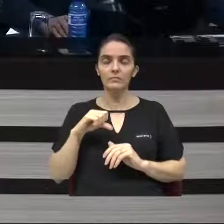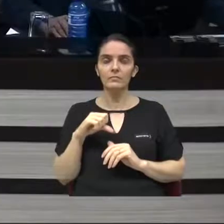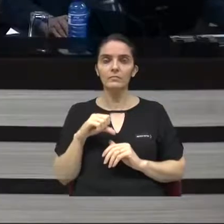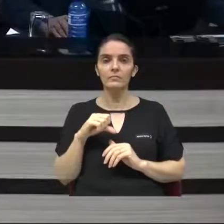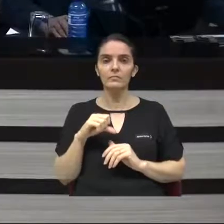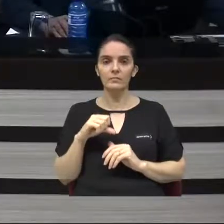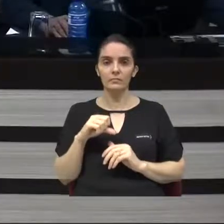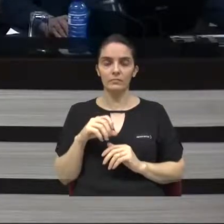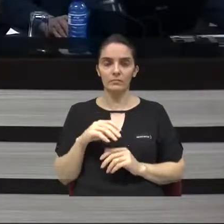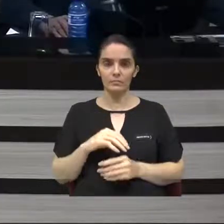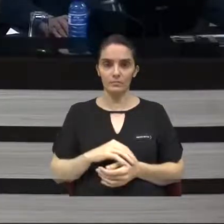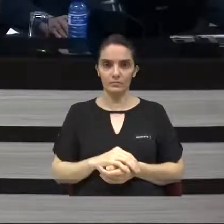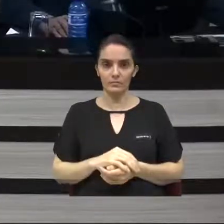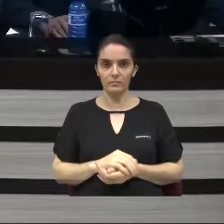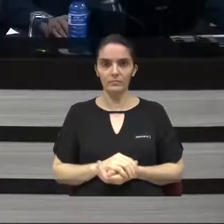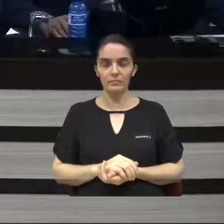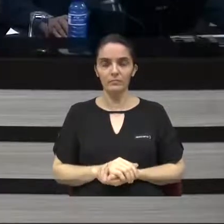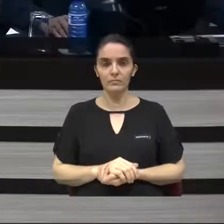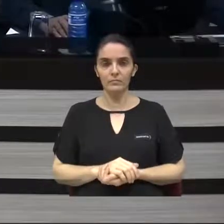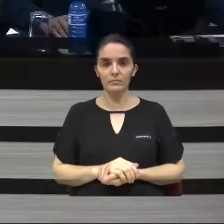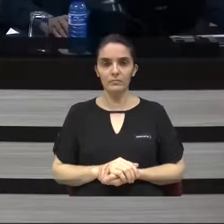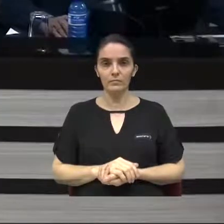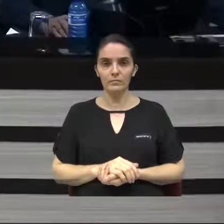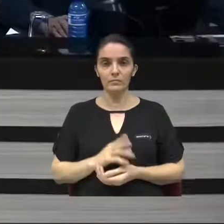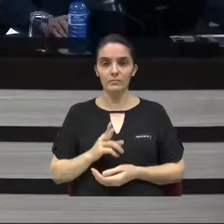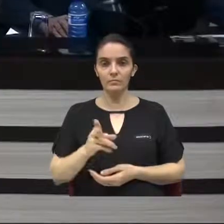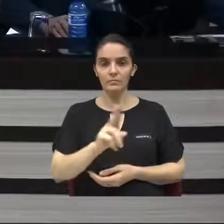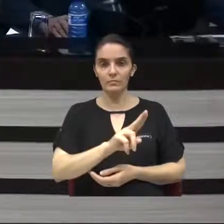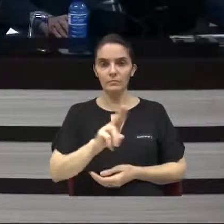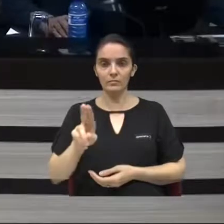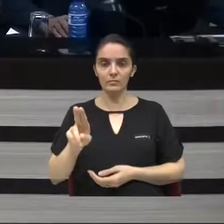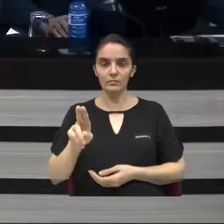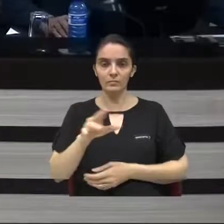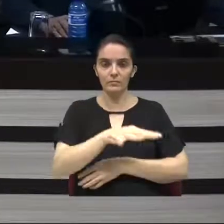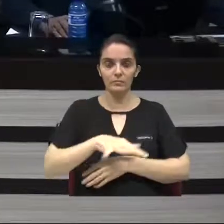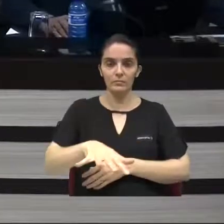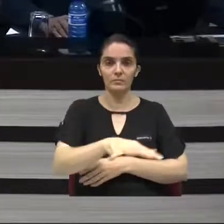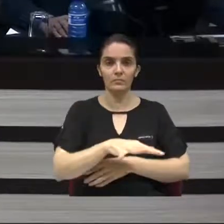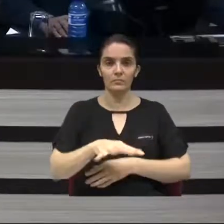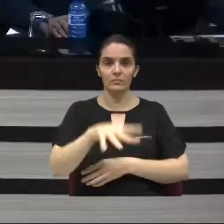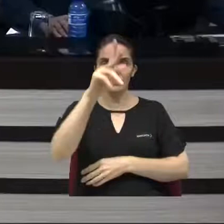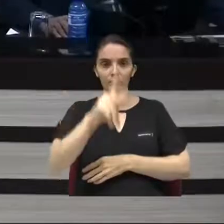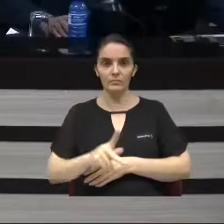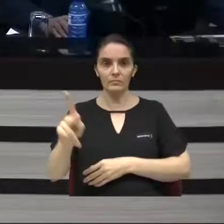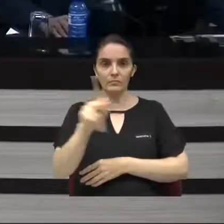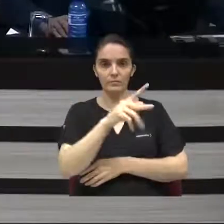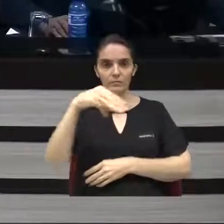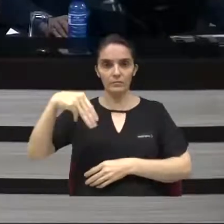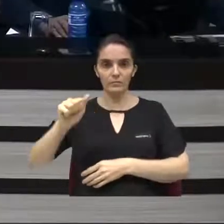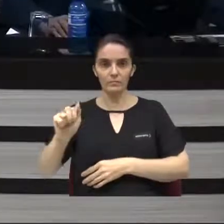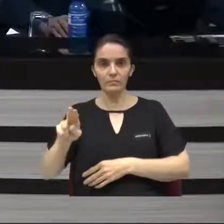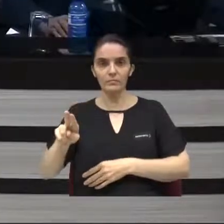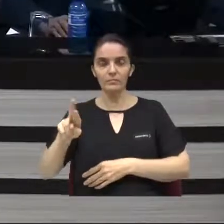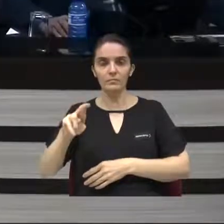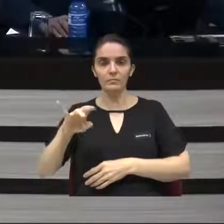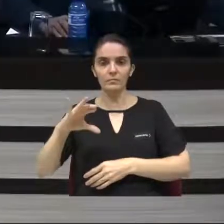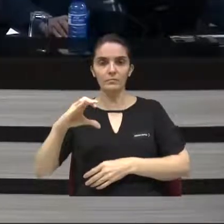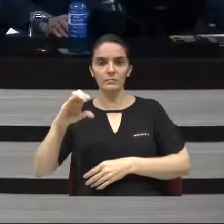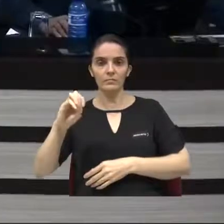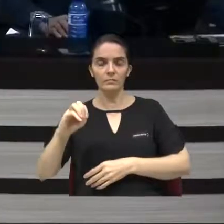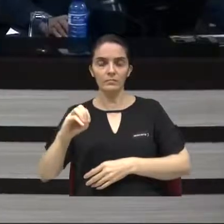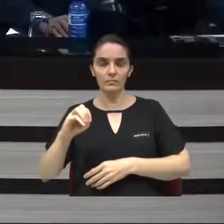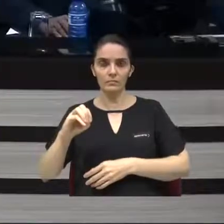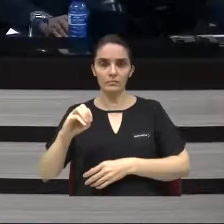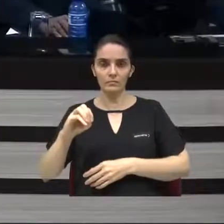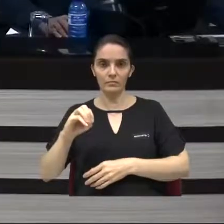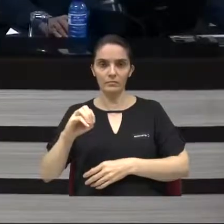23/2019, que fica perpetuado o nome de Praça Padre Maurício Sebastião Ferreira, é uma das ruas, praças, sistemas